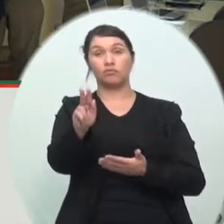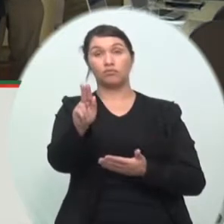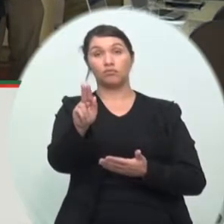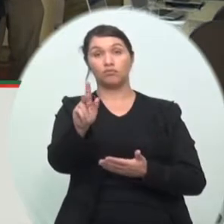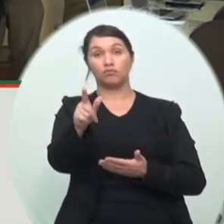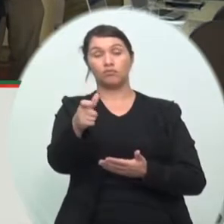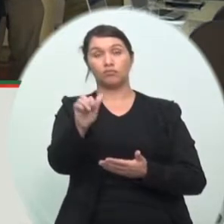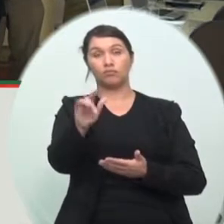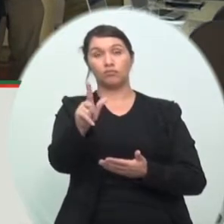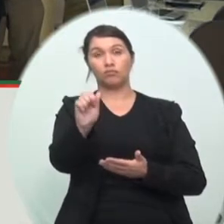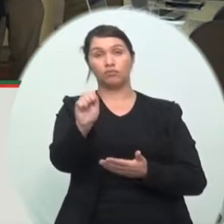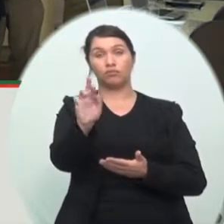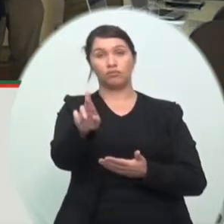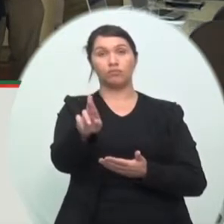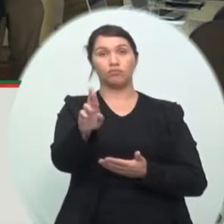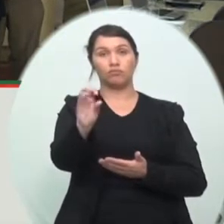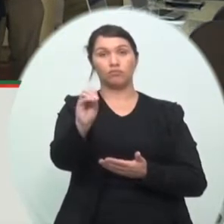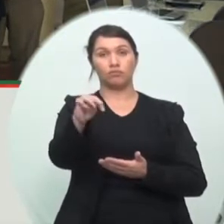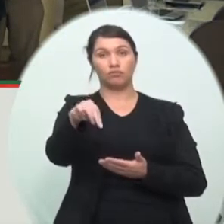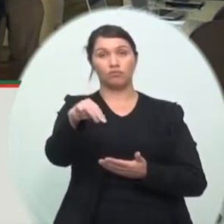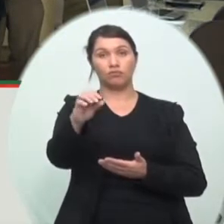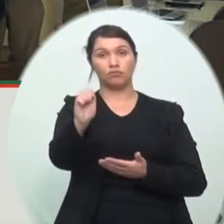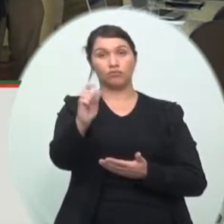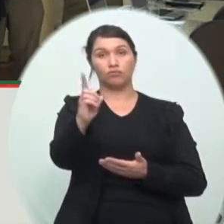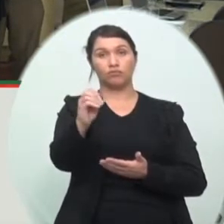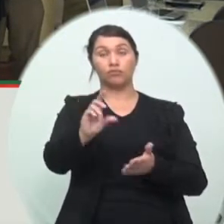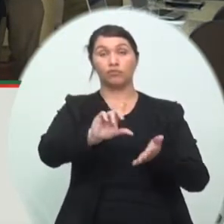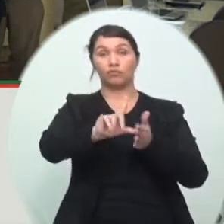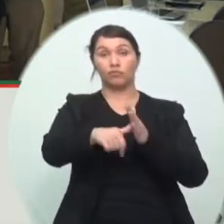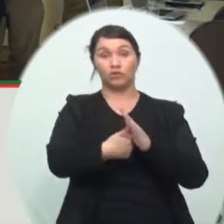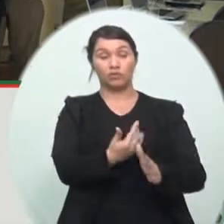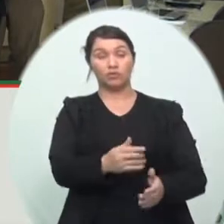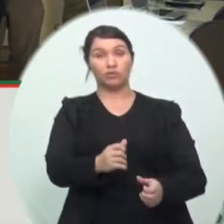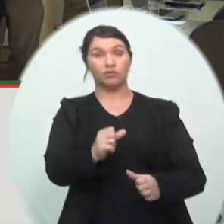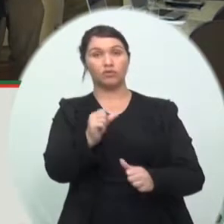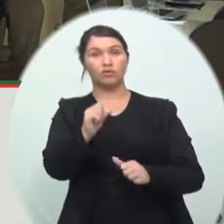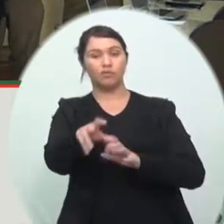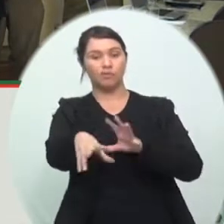e alguns, mais tarde, foram ser comandantes de setores.